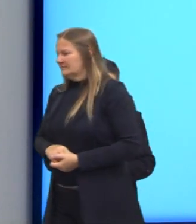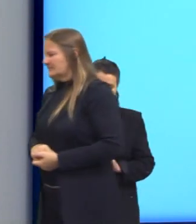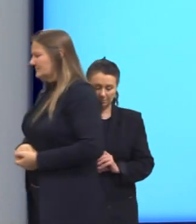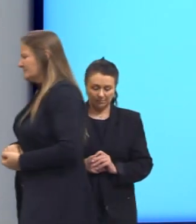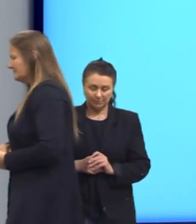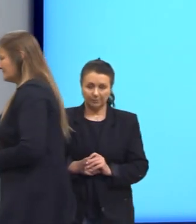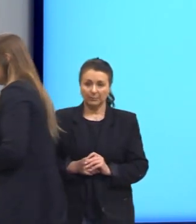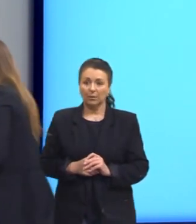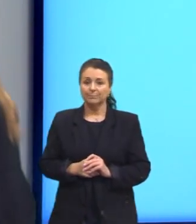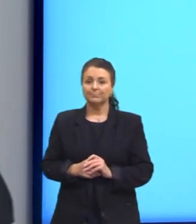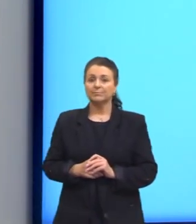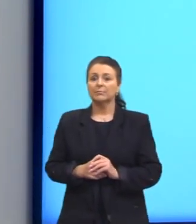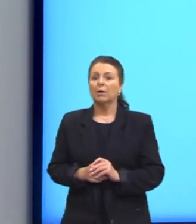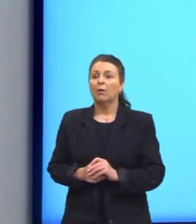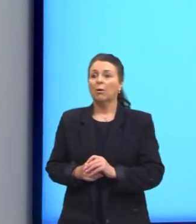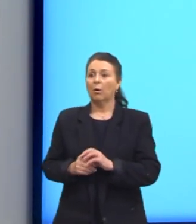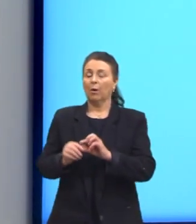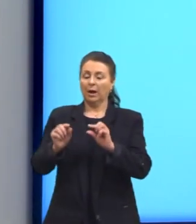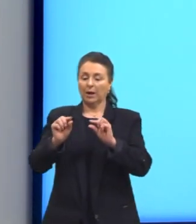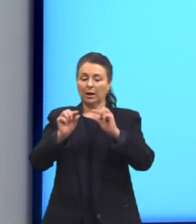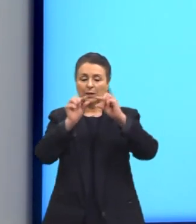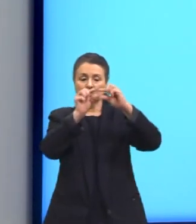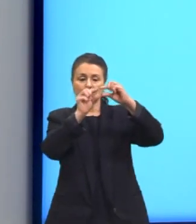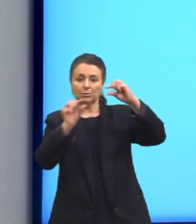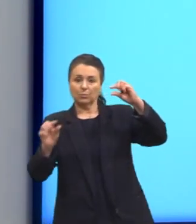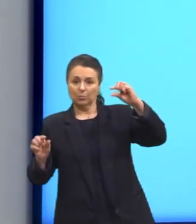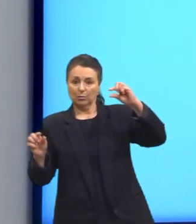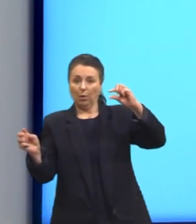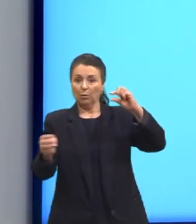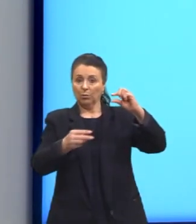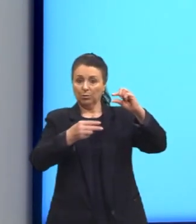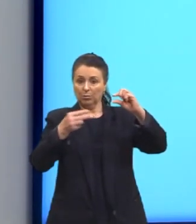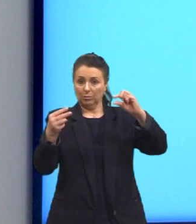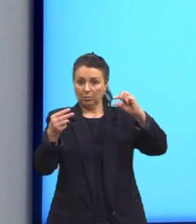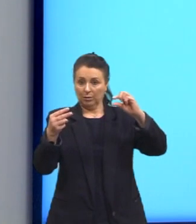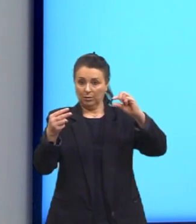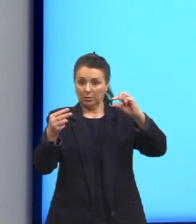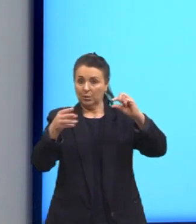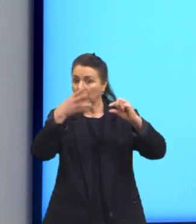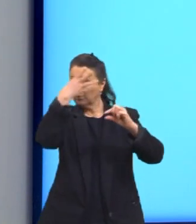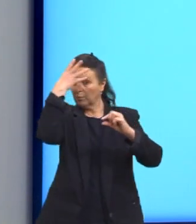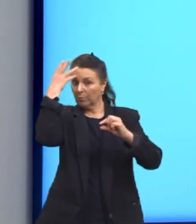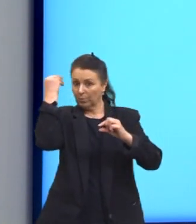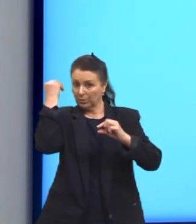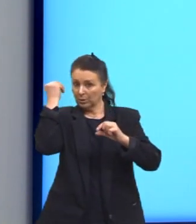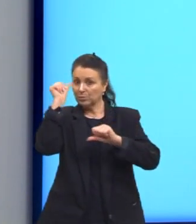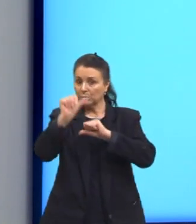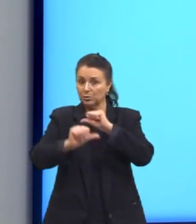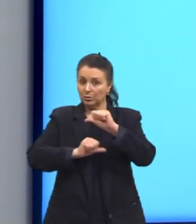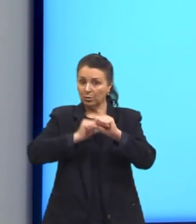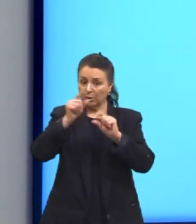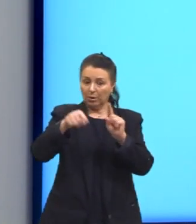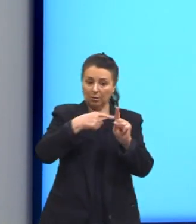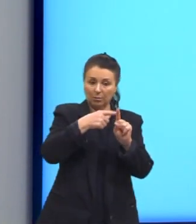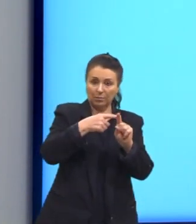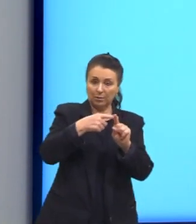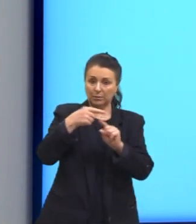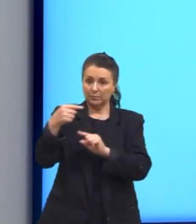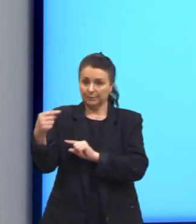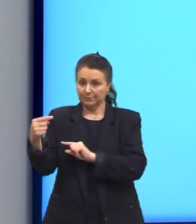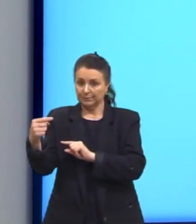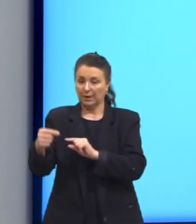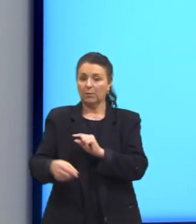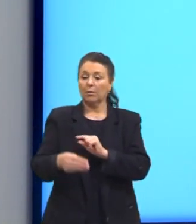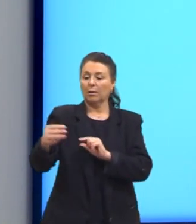depois escreve o produto, tá? Mas não esquece de inverter o sinal. Aqui, então, a nossa terceira diagonal